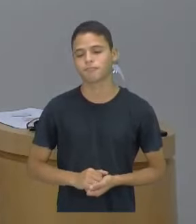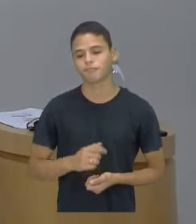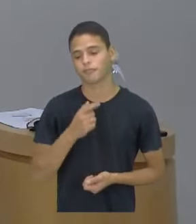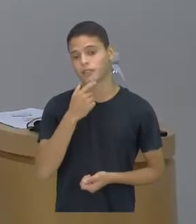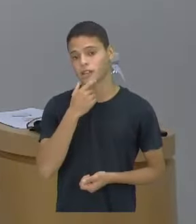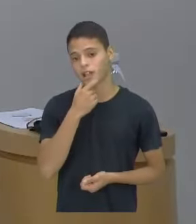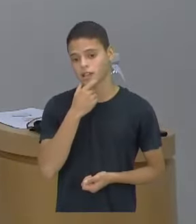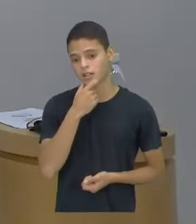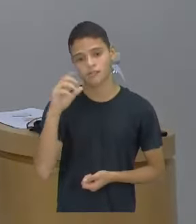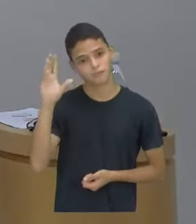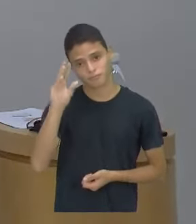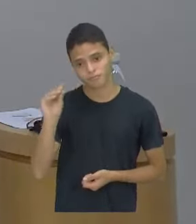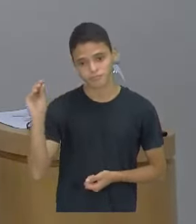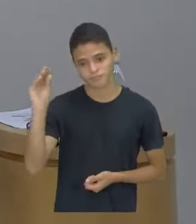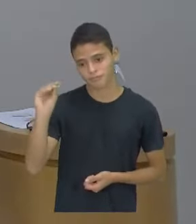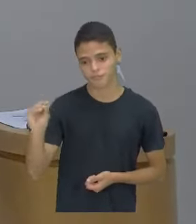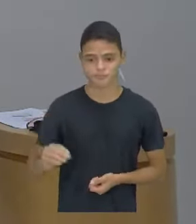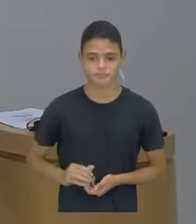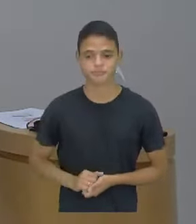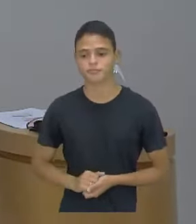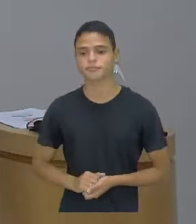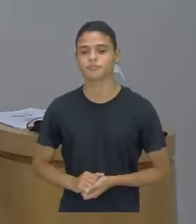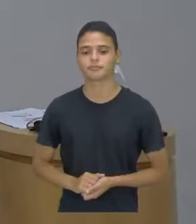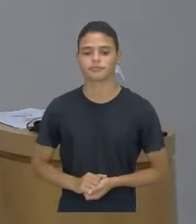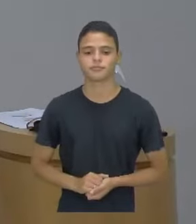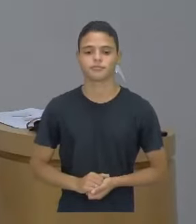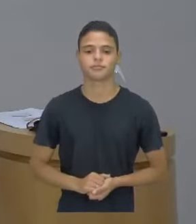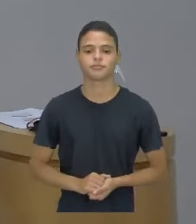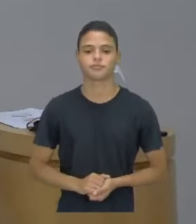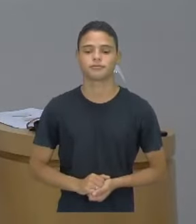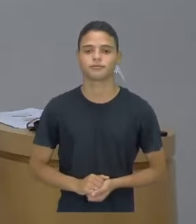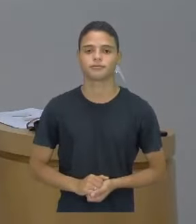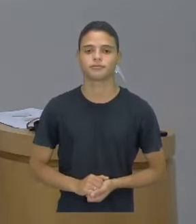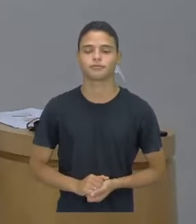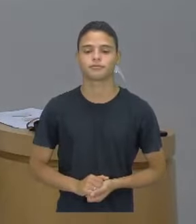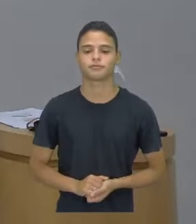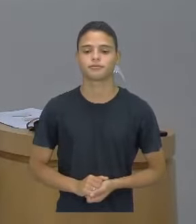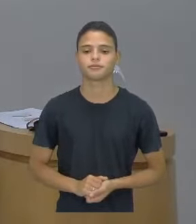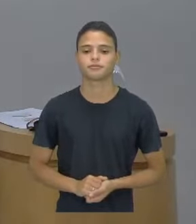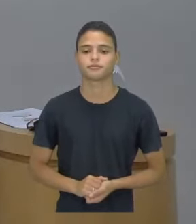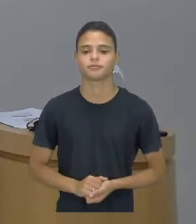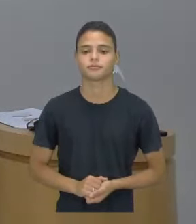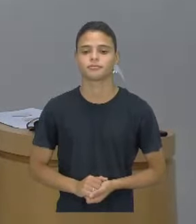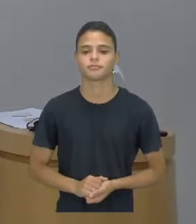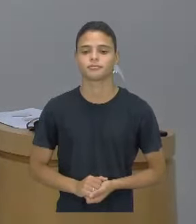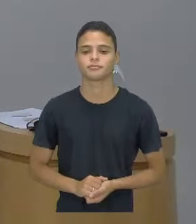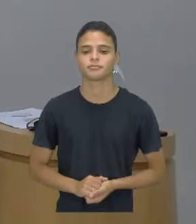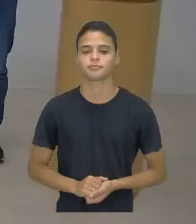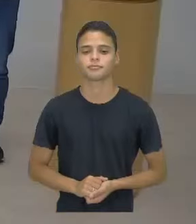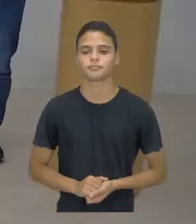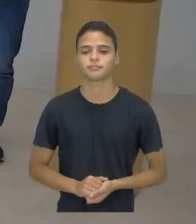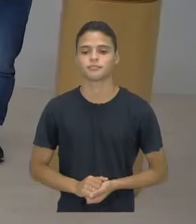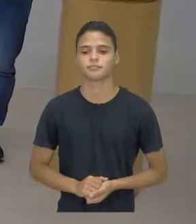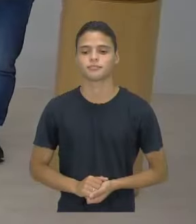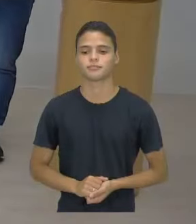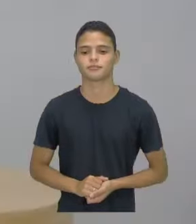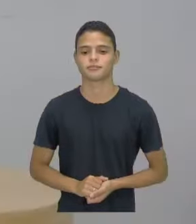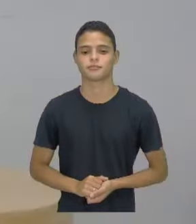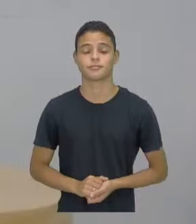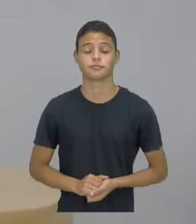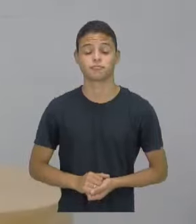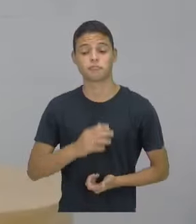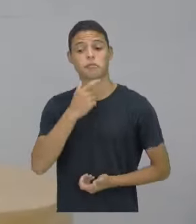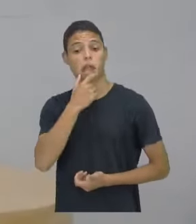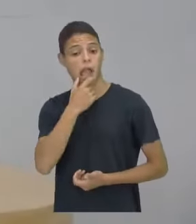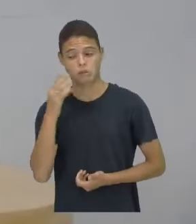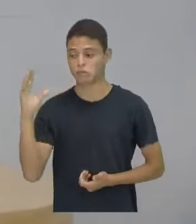So welcome to another English class. My name is João, as you know it, and with me tonight, Rosana. Good